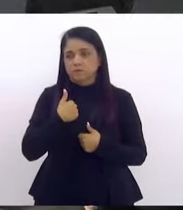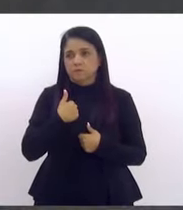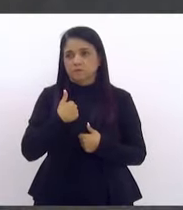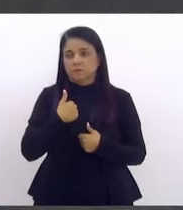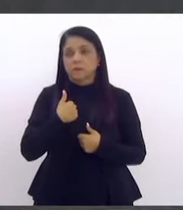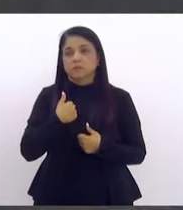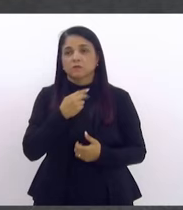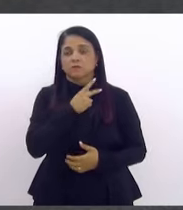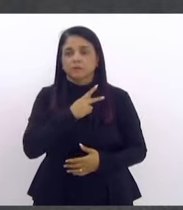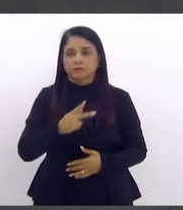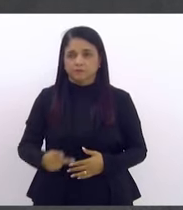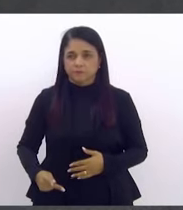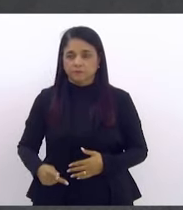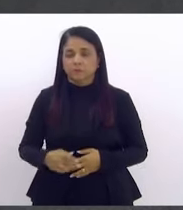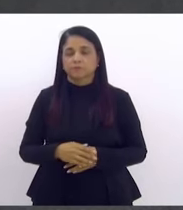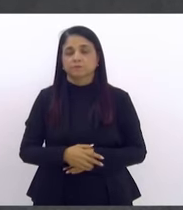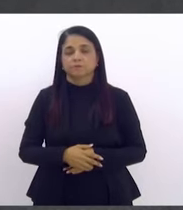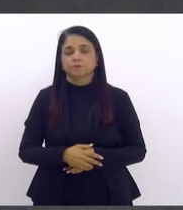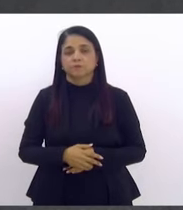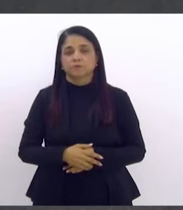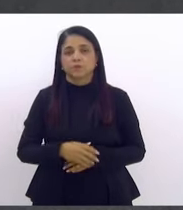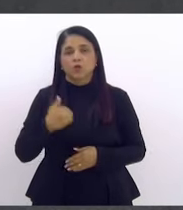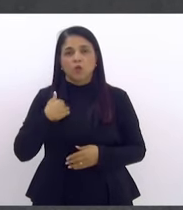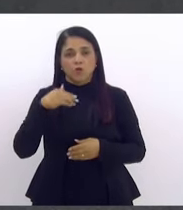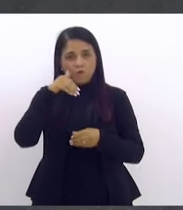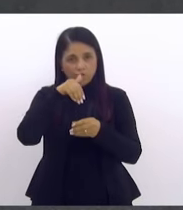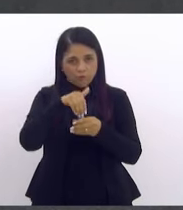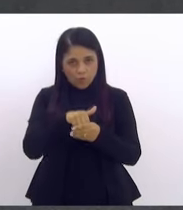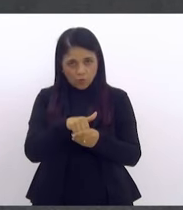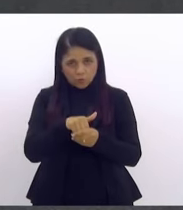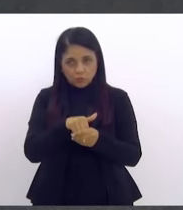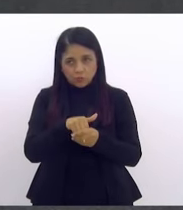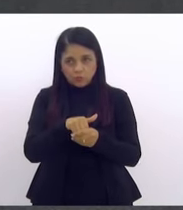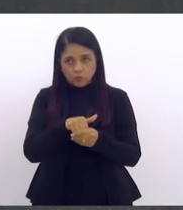Senhor presidente, estou votando